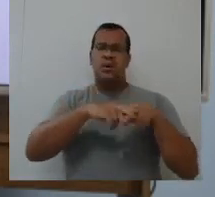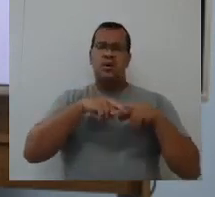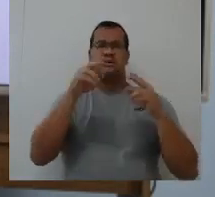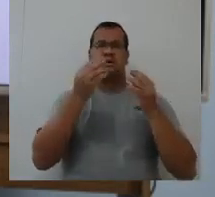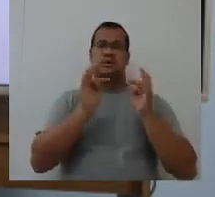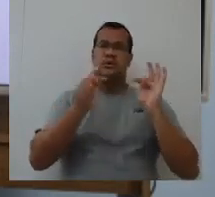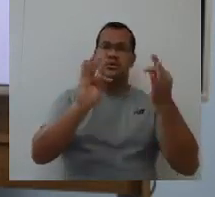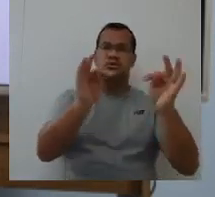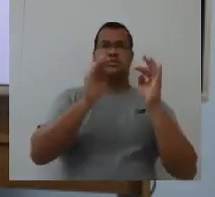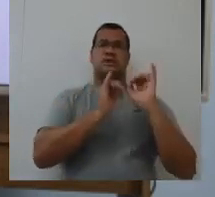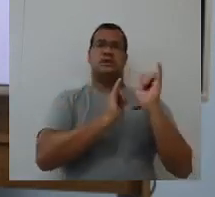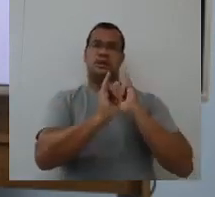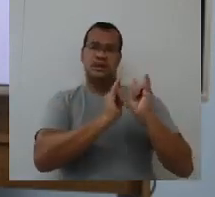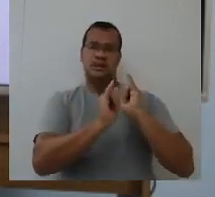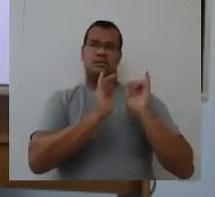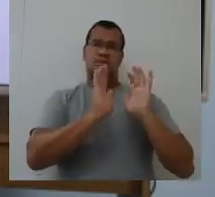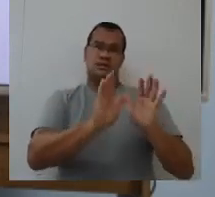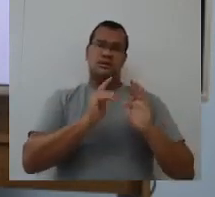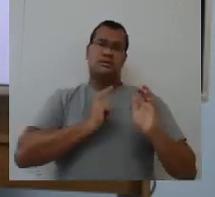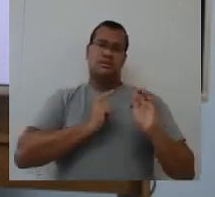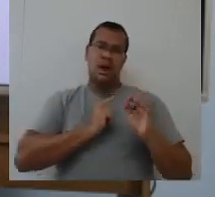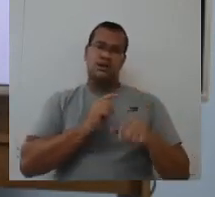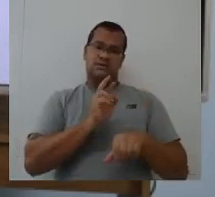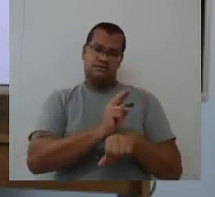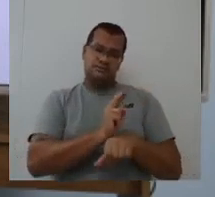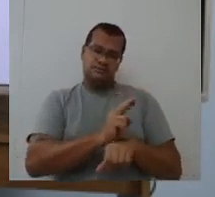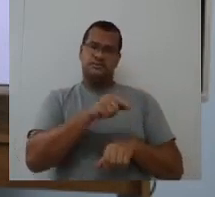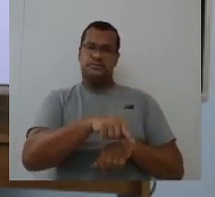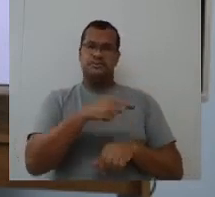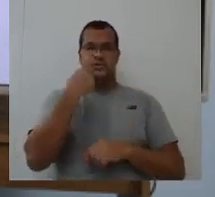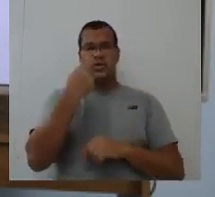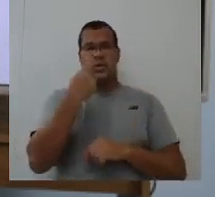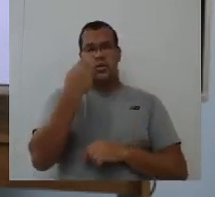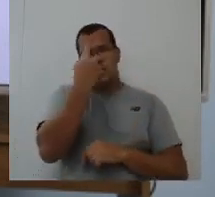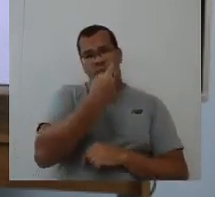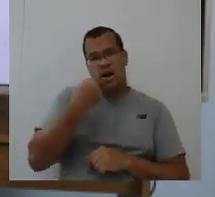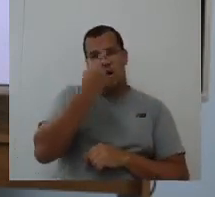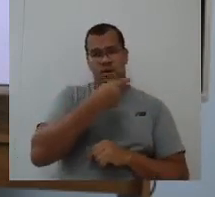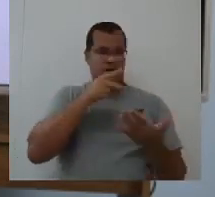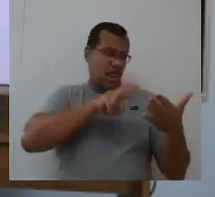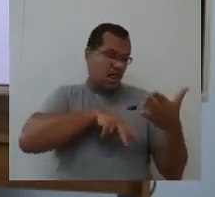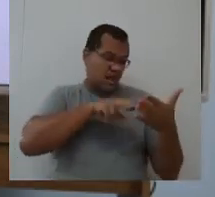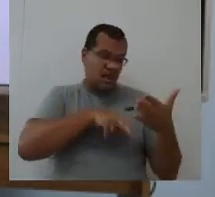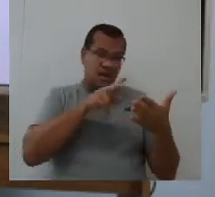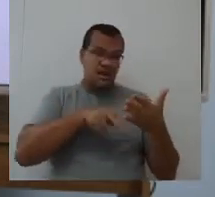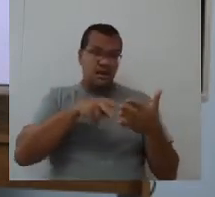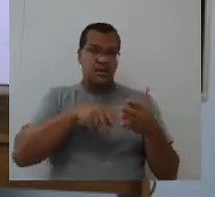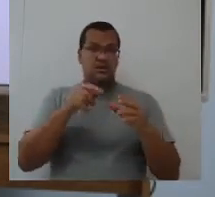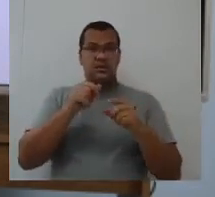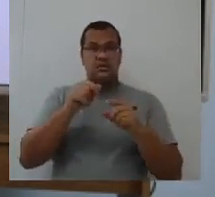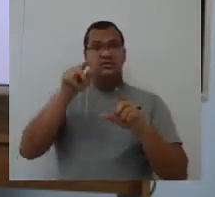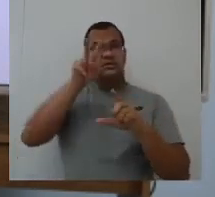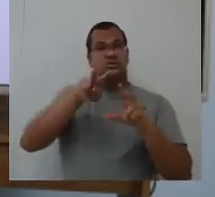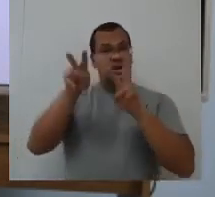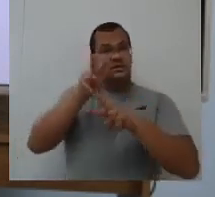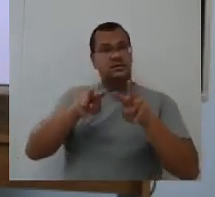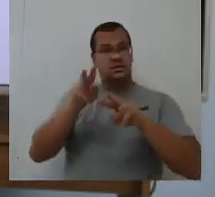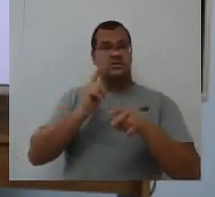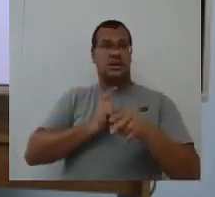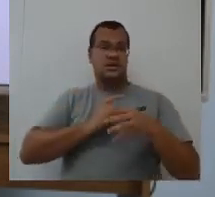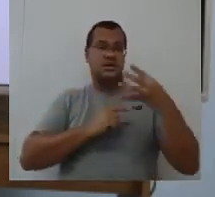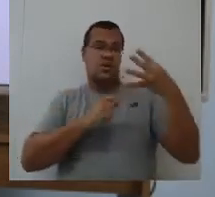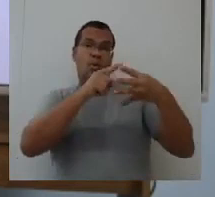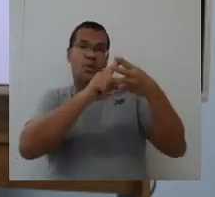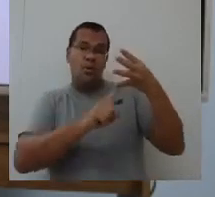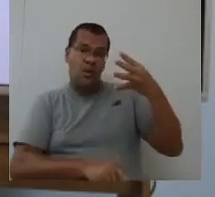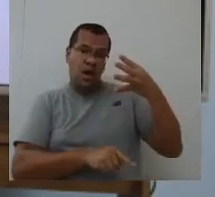de internet, mas quem tem acesso, reserve todos os dias uma horinha para estar lendo lá, visualizando as coisas da AVA, e lá tem 4 questões